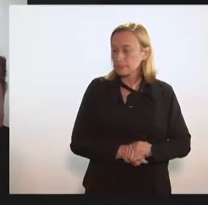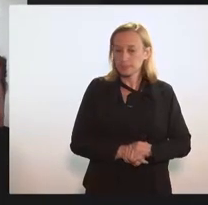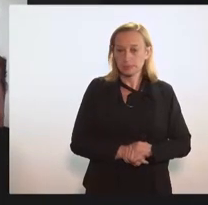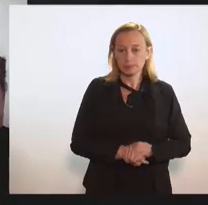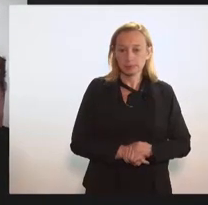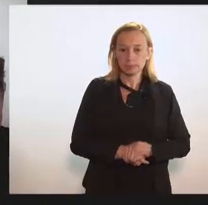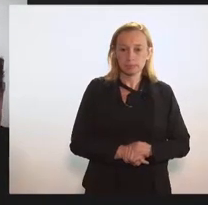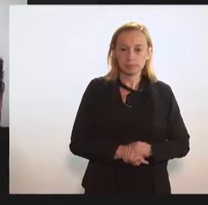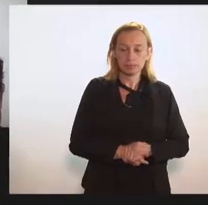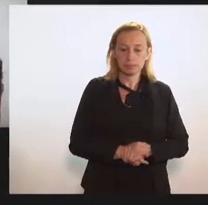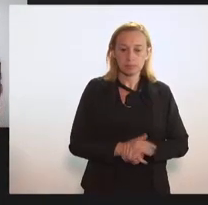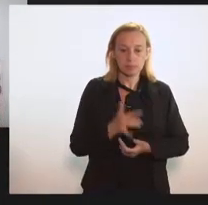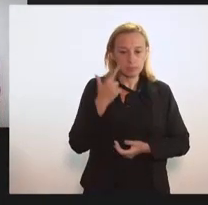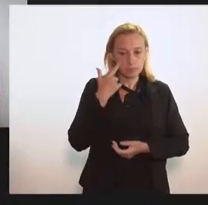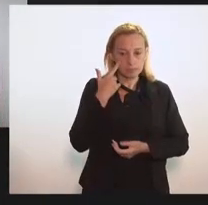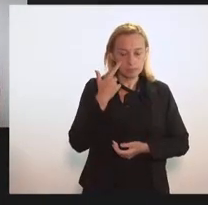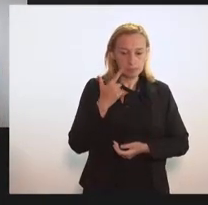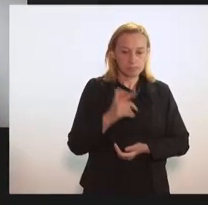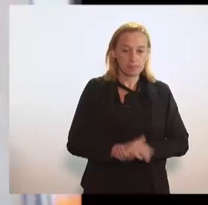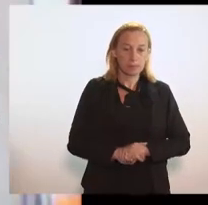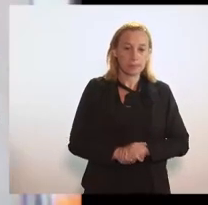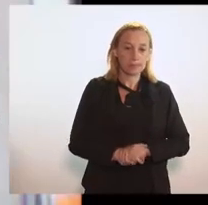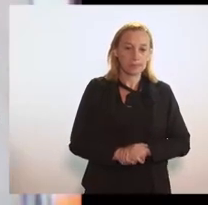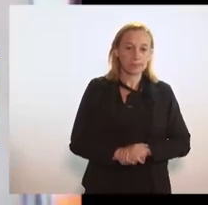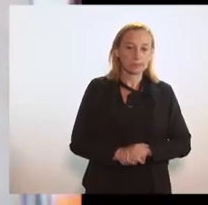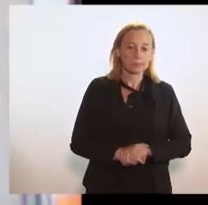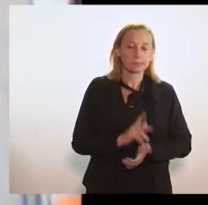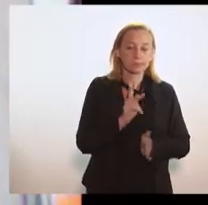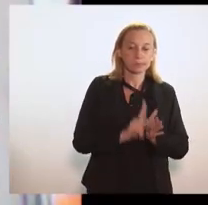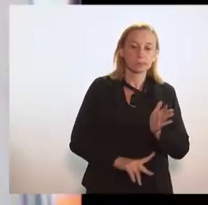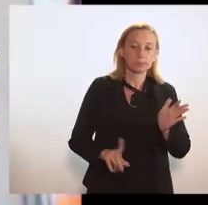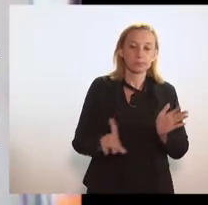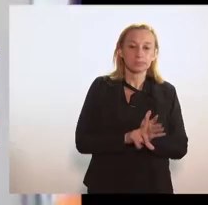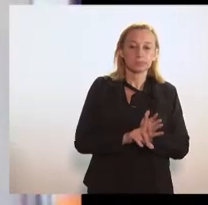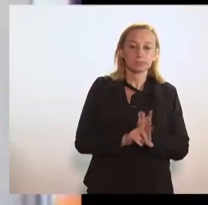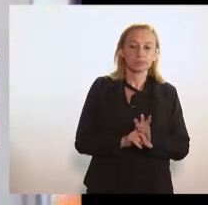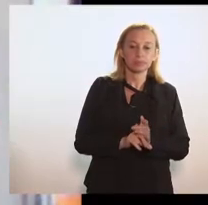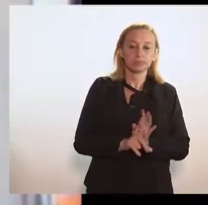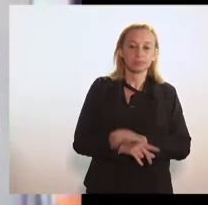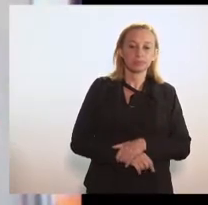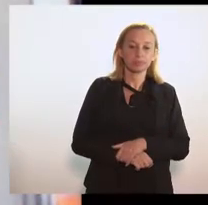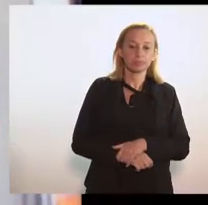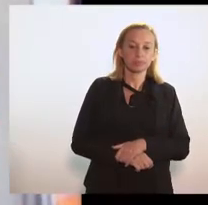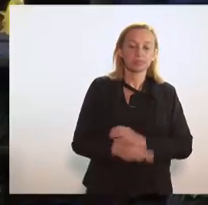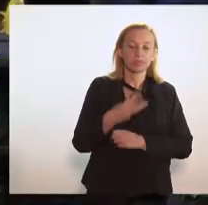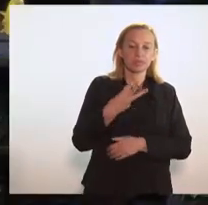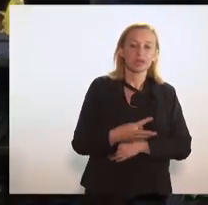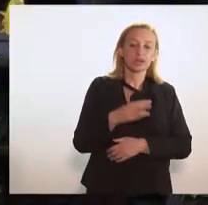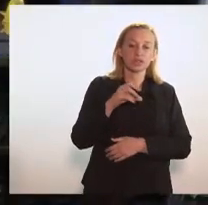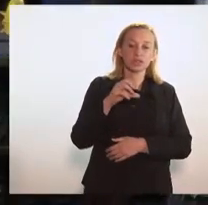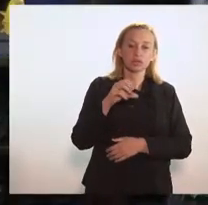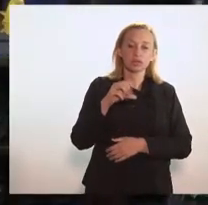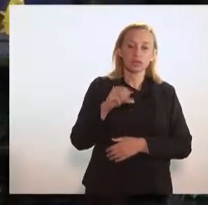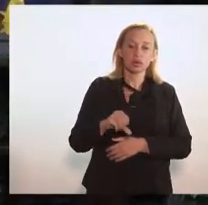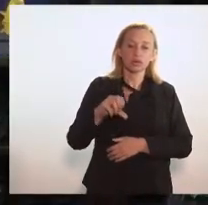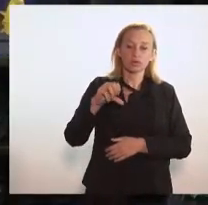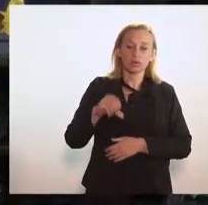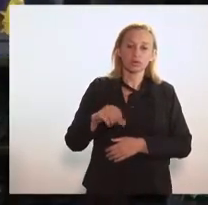a Fabiana que eu aqui ó o projeto de lei a 392